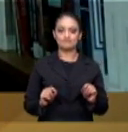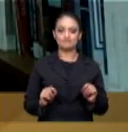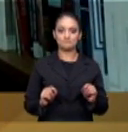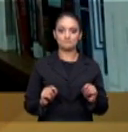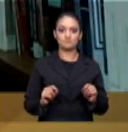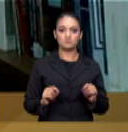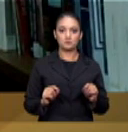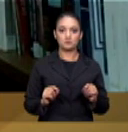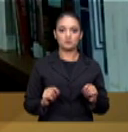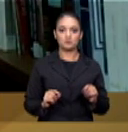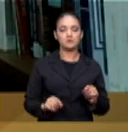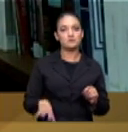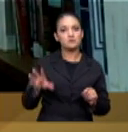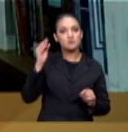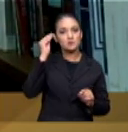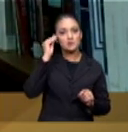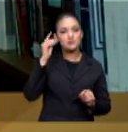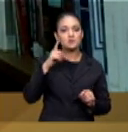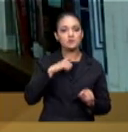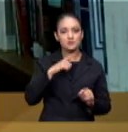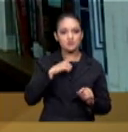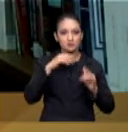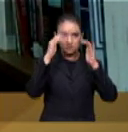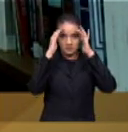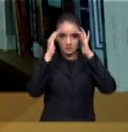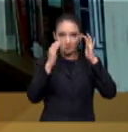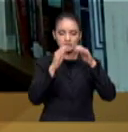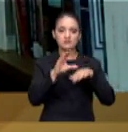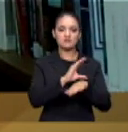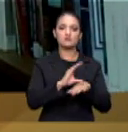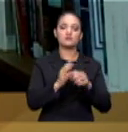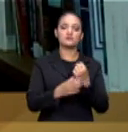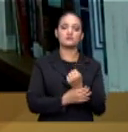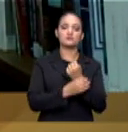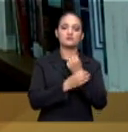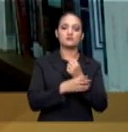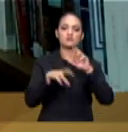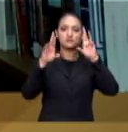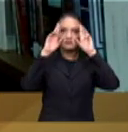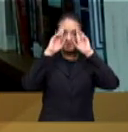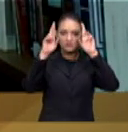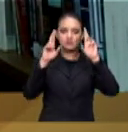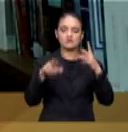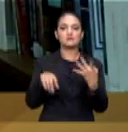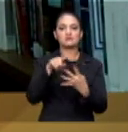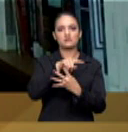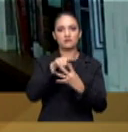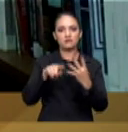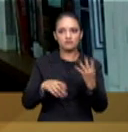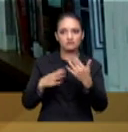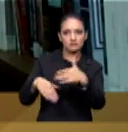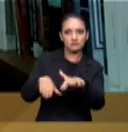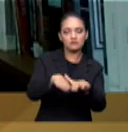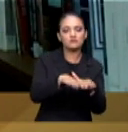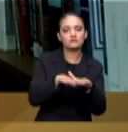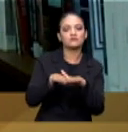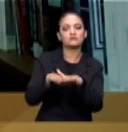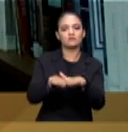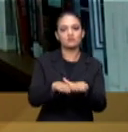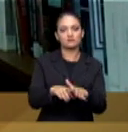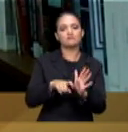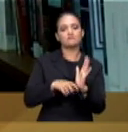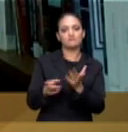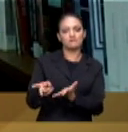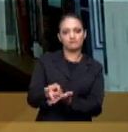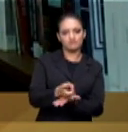que otimiza a norma constitucional e que garante o respeito ao federalismo fiscal, a sua plena eficácia, a sua plena